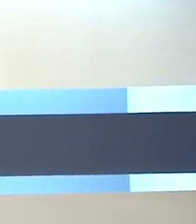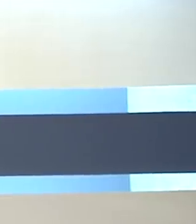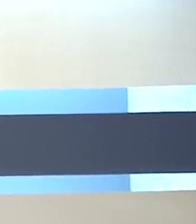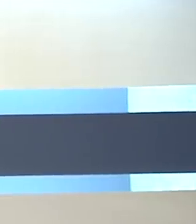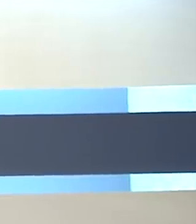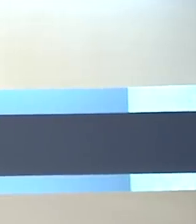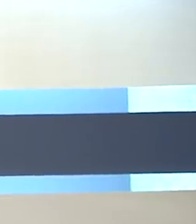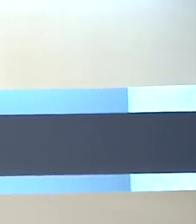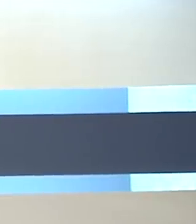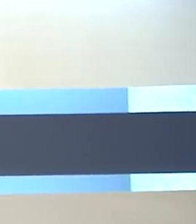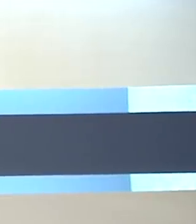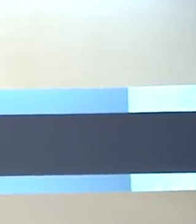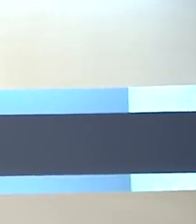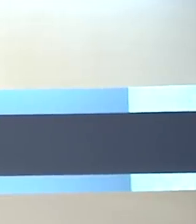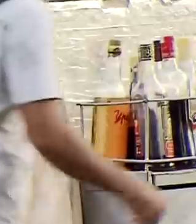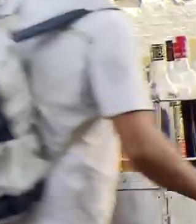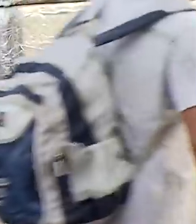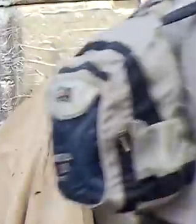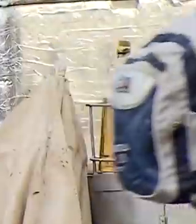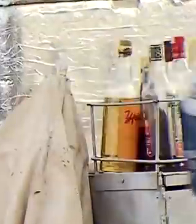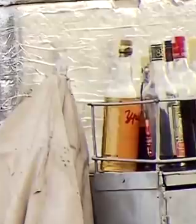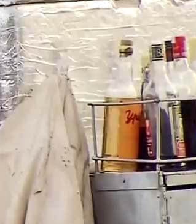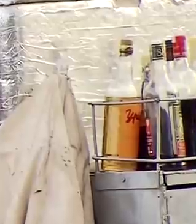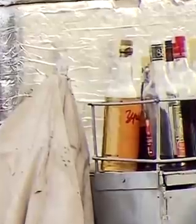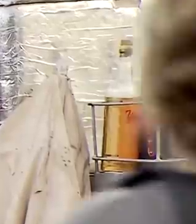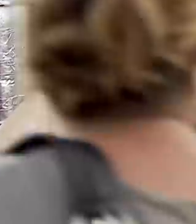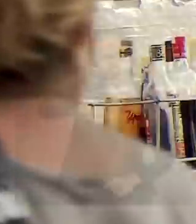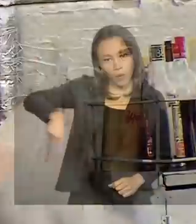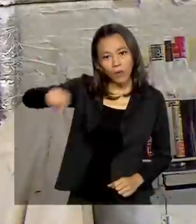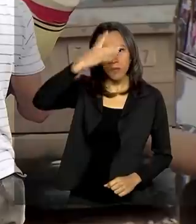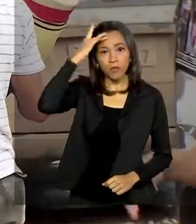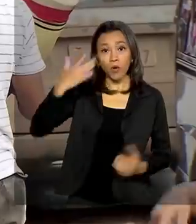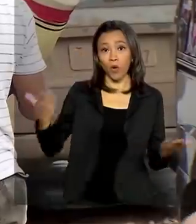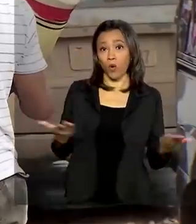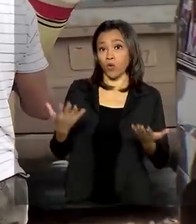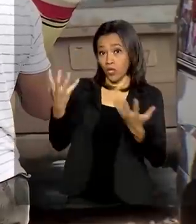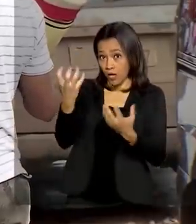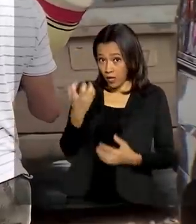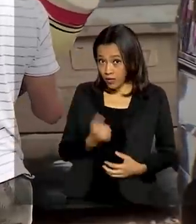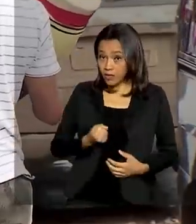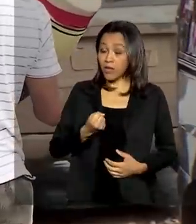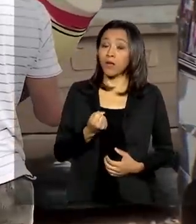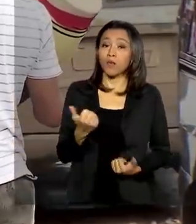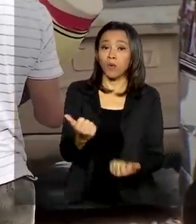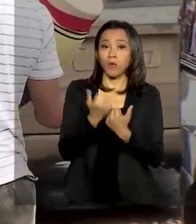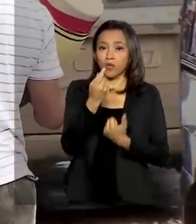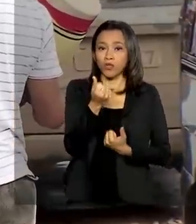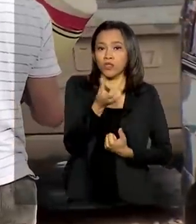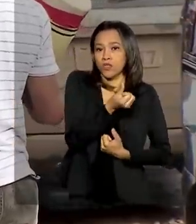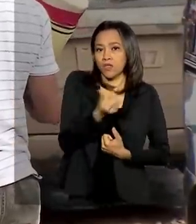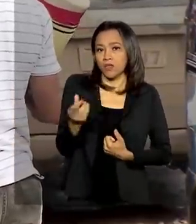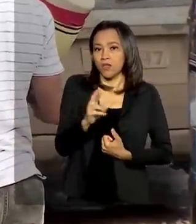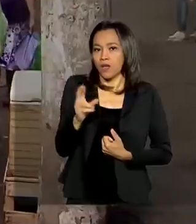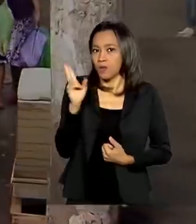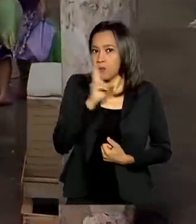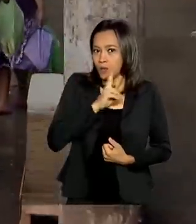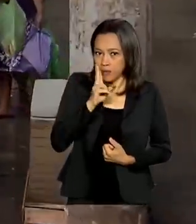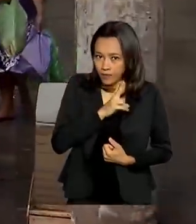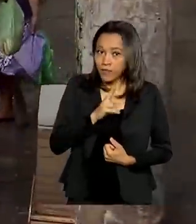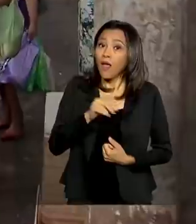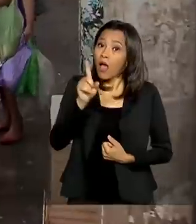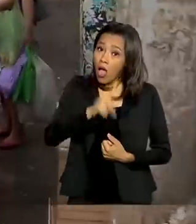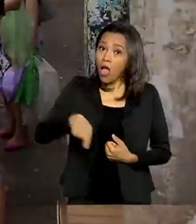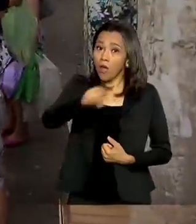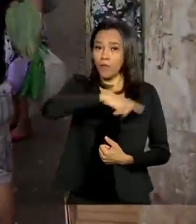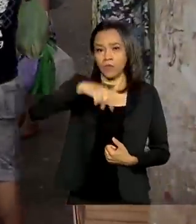Olá, bom dia. Mais de 7 milhões de trabalhadores recebem hoje o auxílio emergencial de R$ 600. São